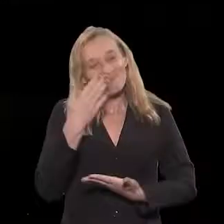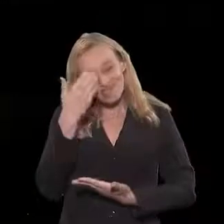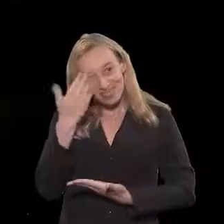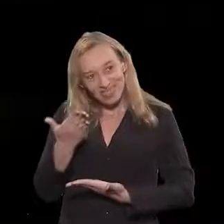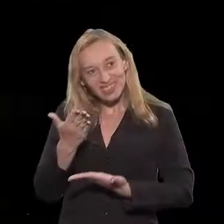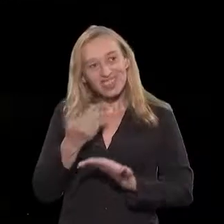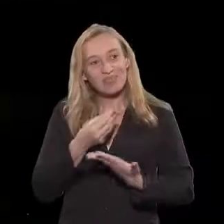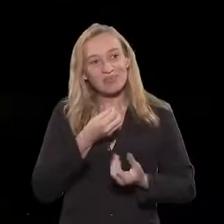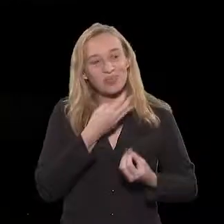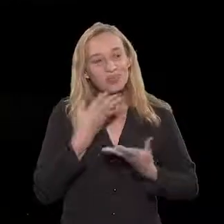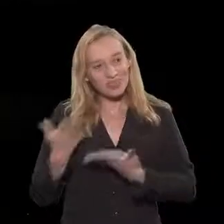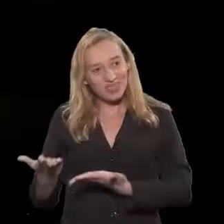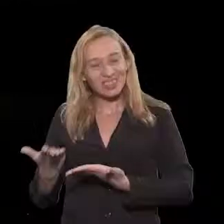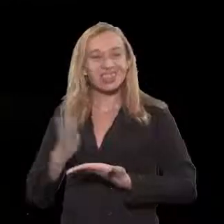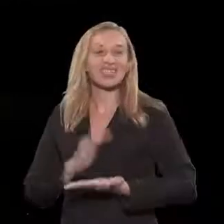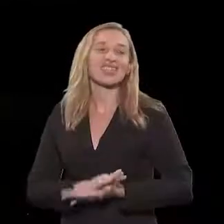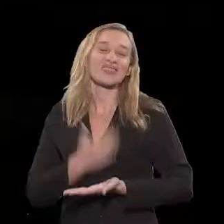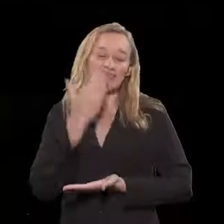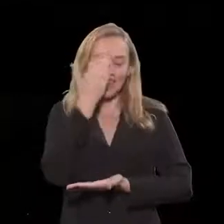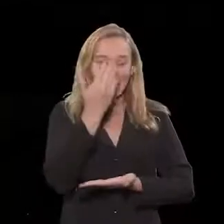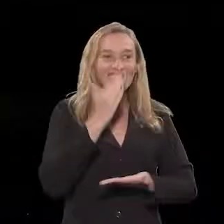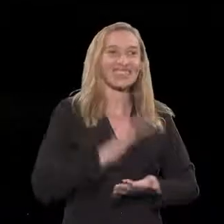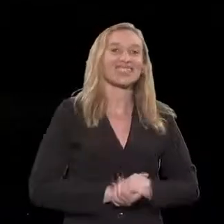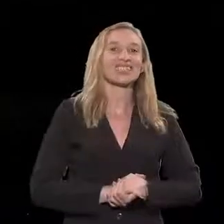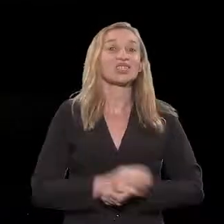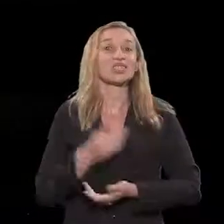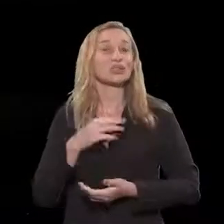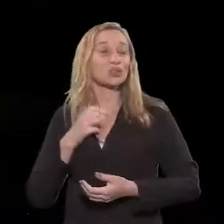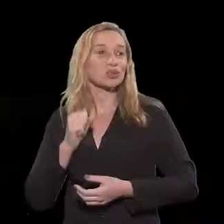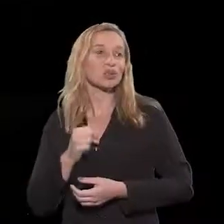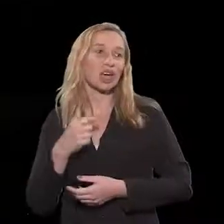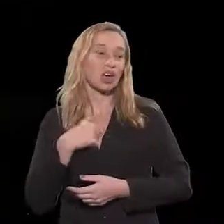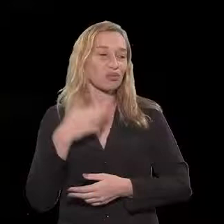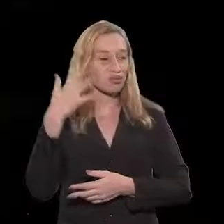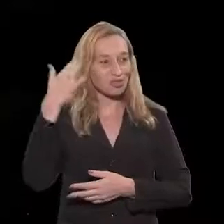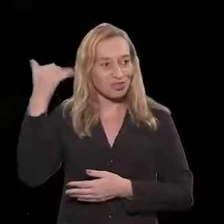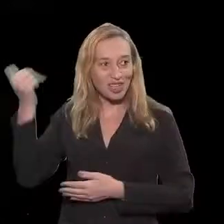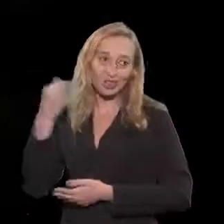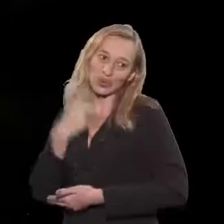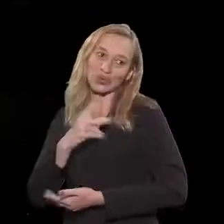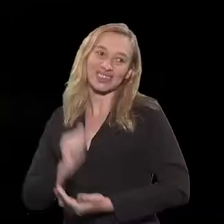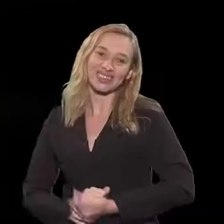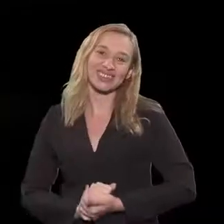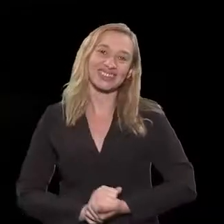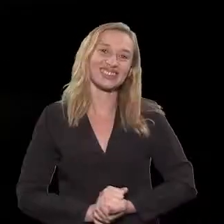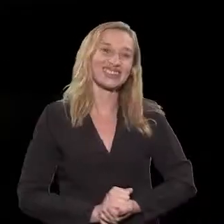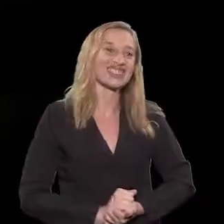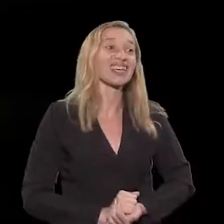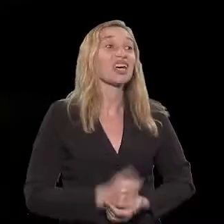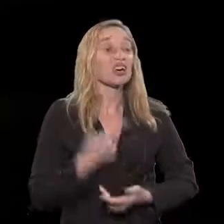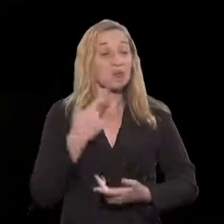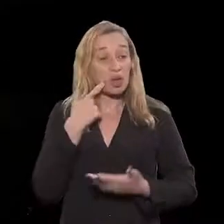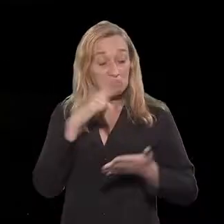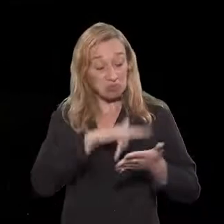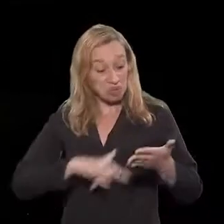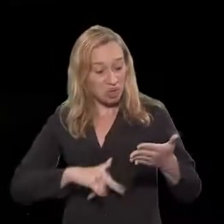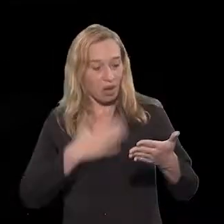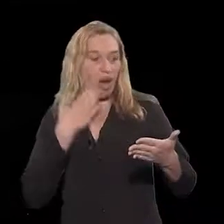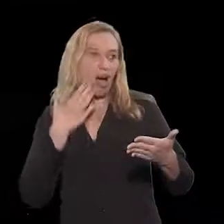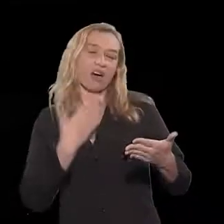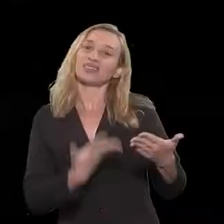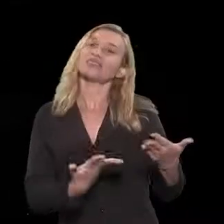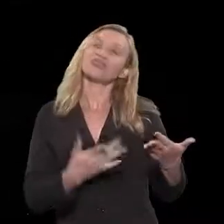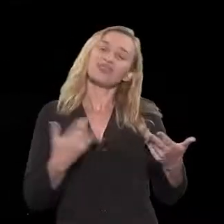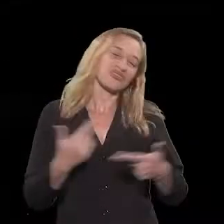Ó, prazer te ter aqui, prazer muito obrigada. Sou sua admiradora, viu? Porque pelo